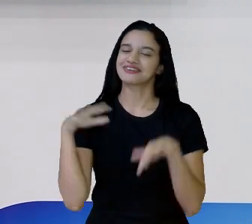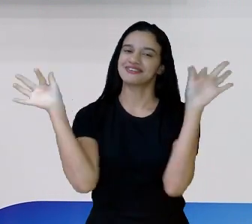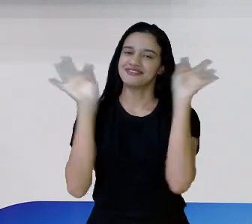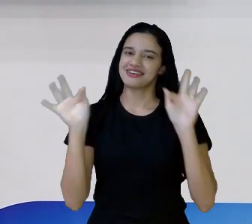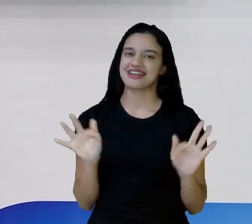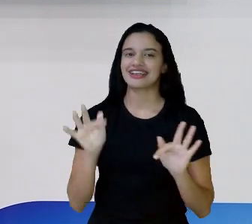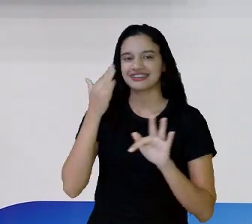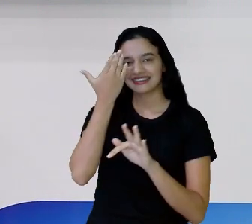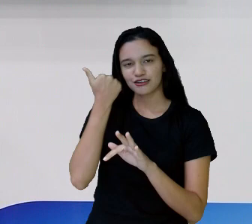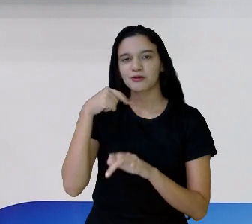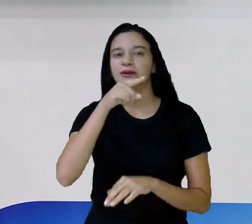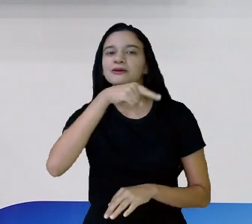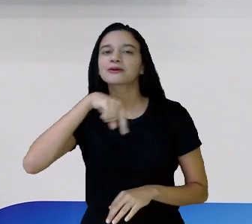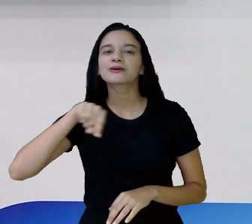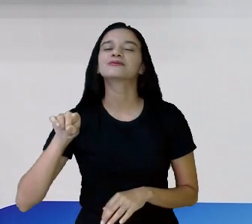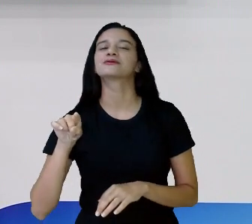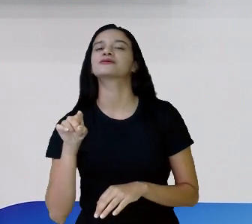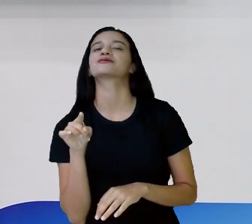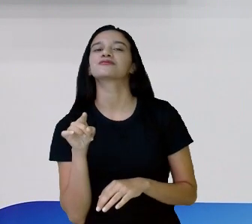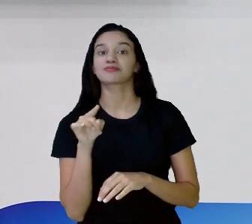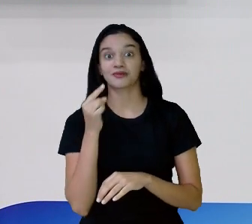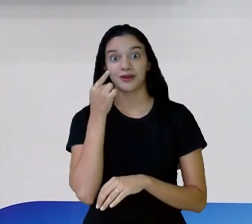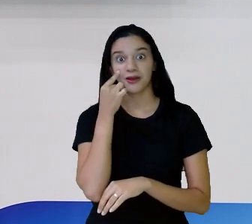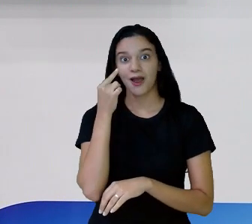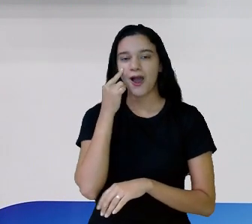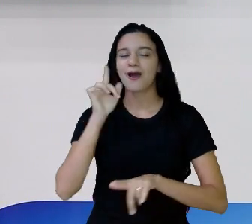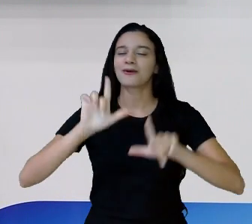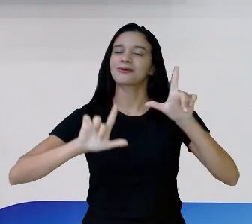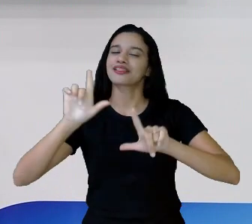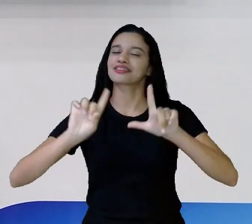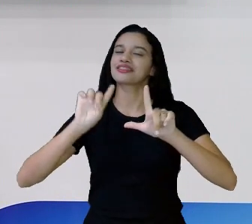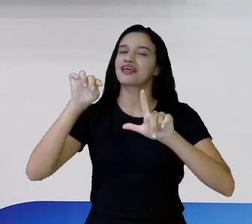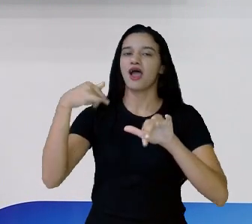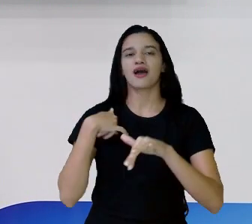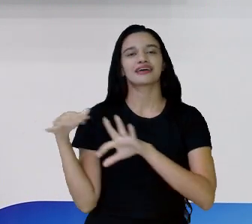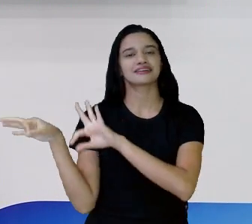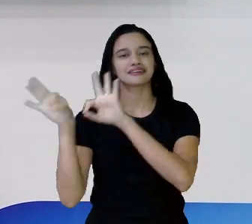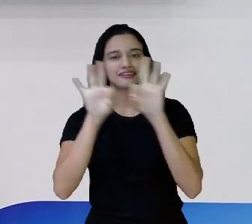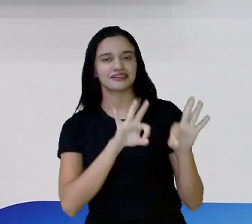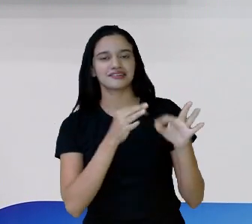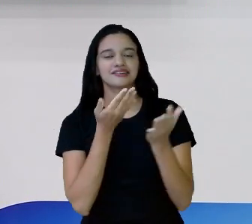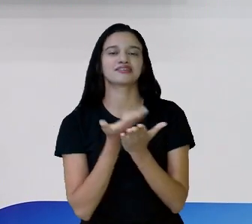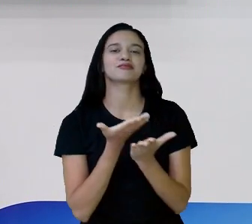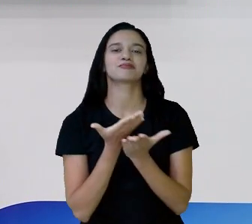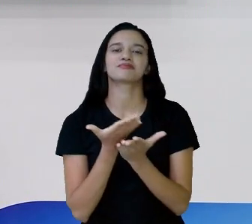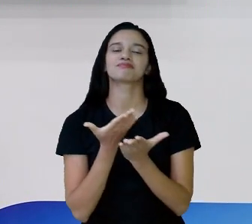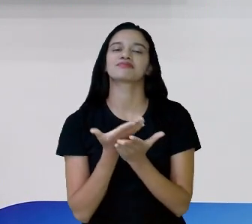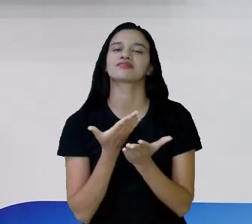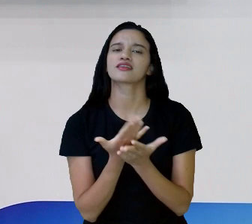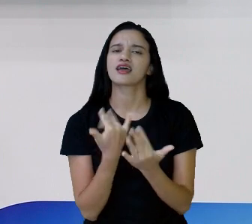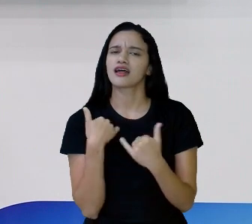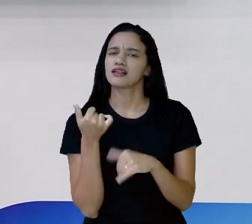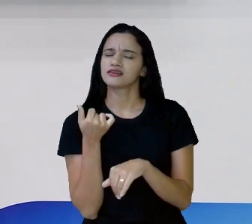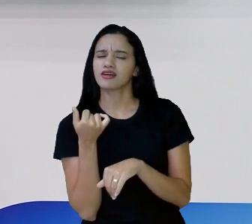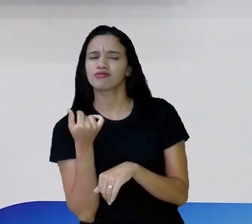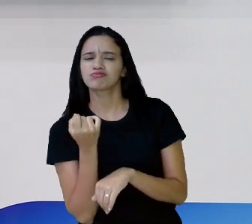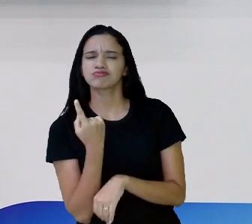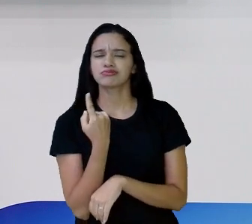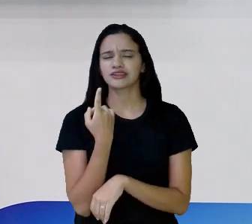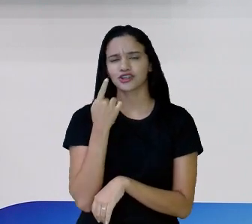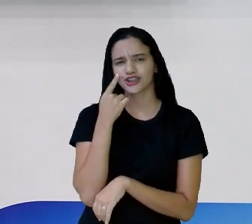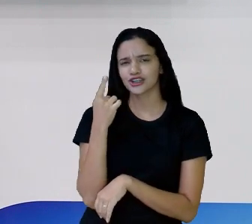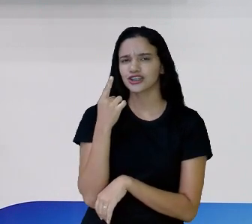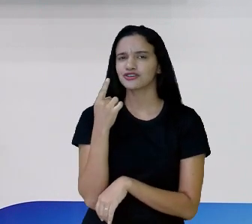em saber que você está aí do outro lado da telinha, acompanhando as aulas. Ainda está achando um pouquinho estranho ouvir o